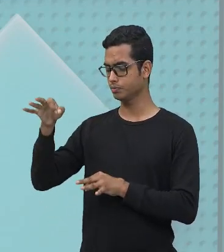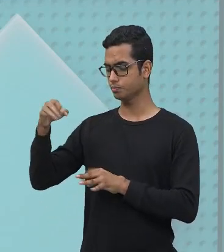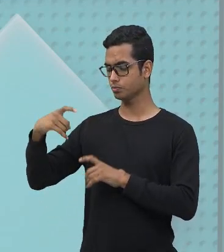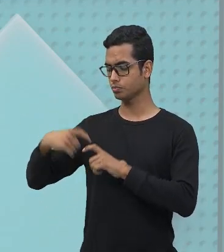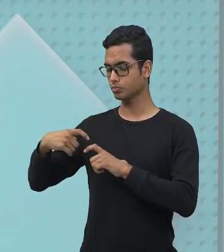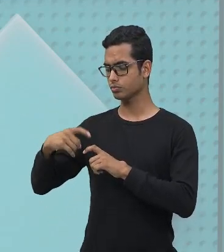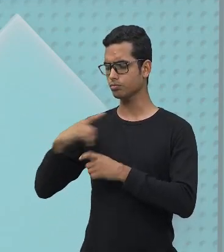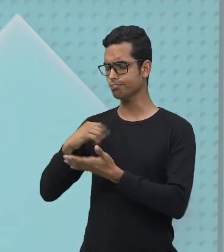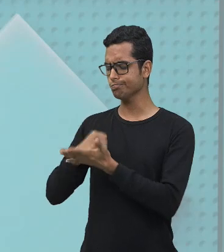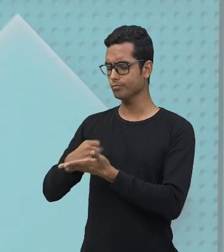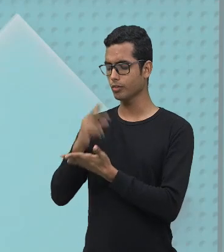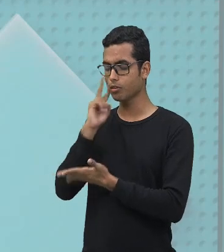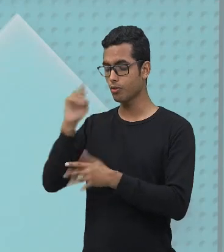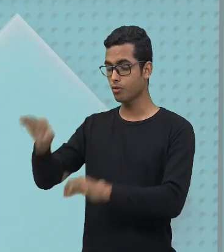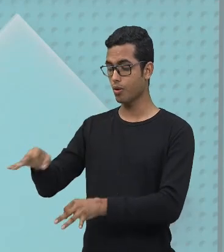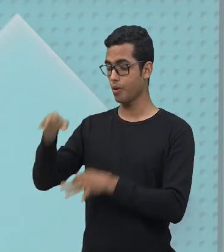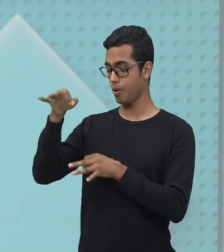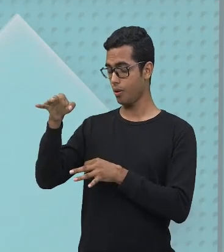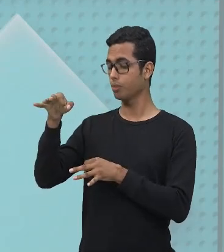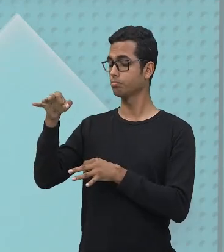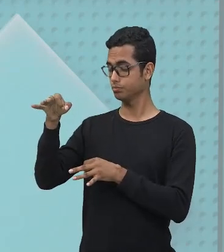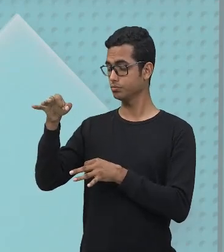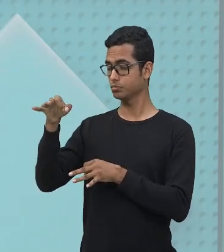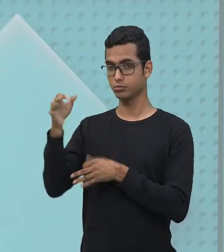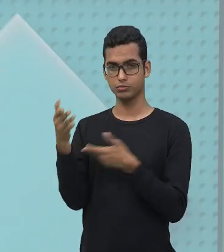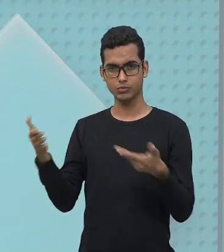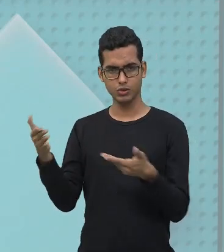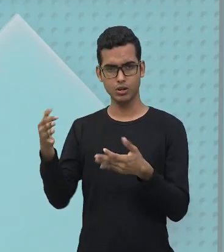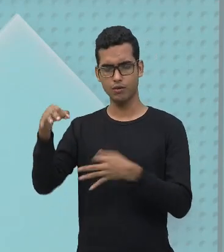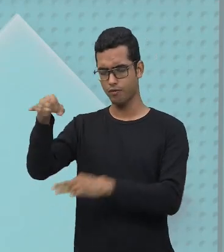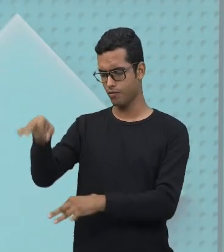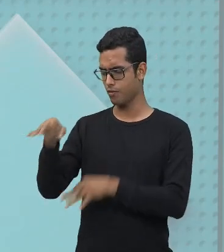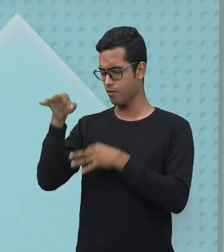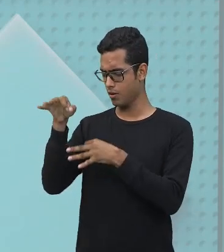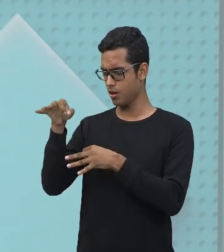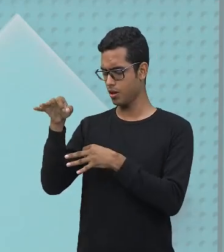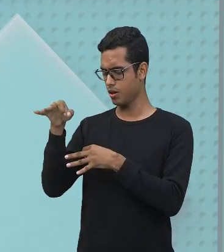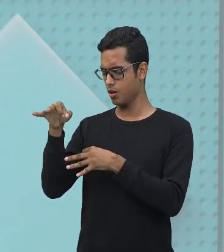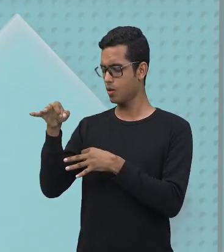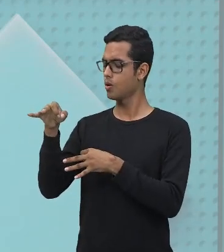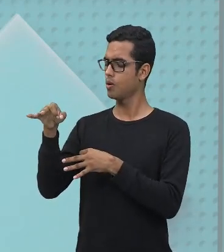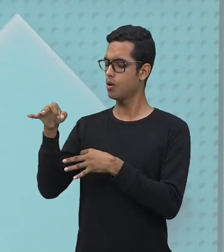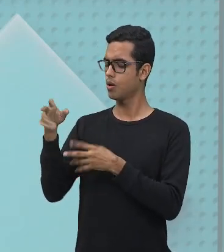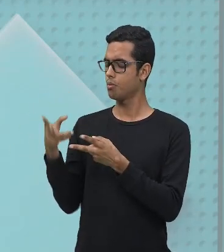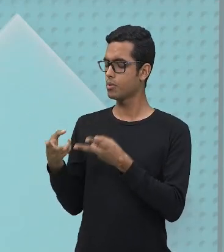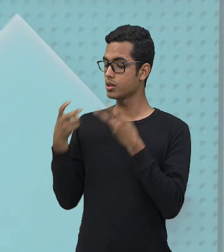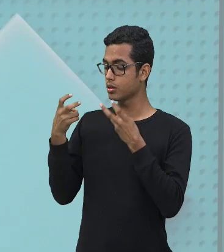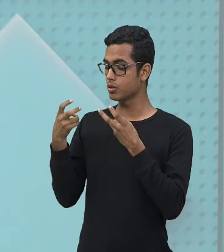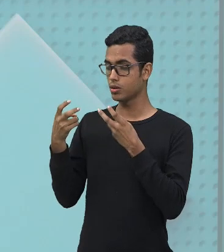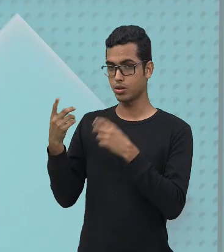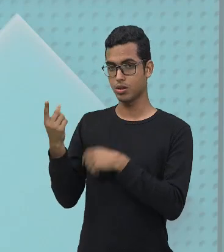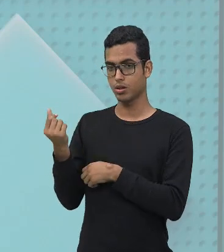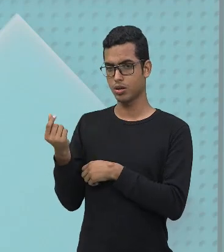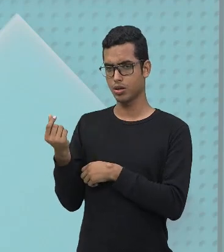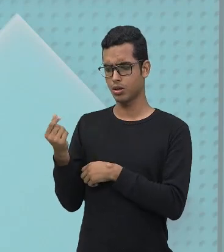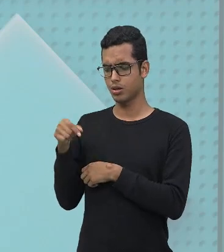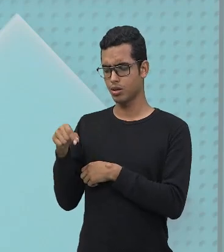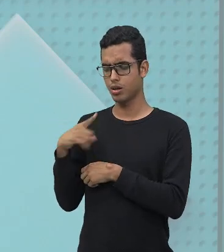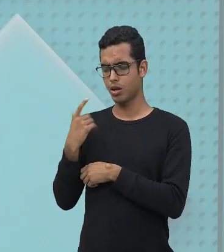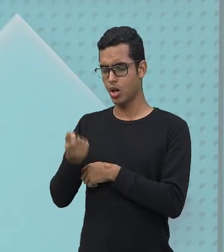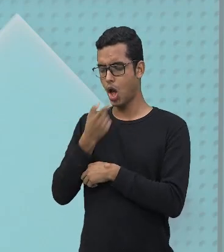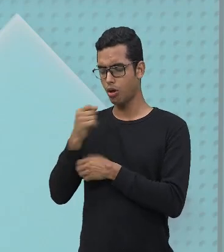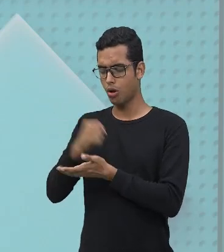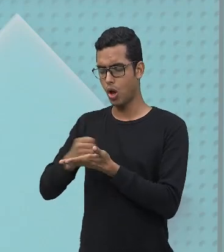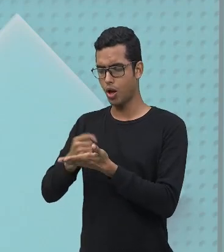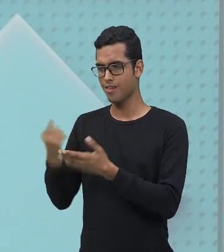coisa. Agora, olhar aquela prescrição daquele remédio e perceber que aquele remédio é caro,